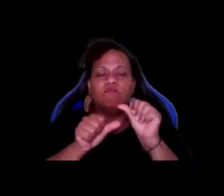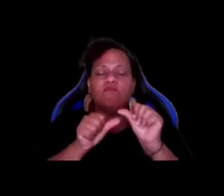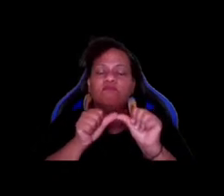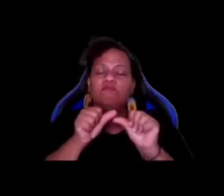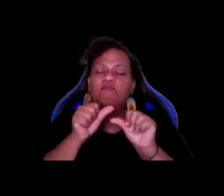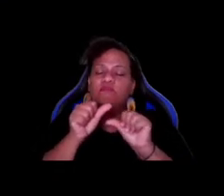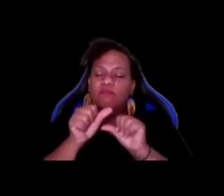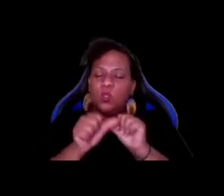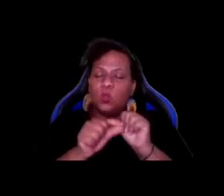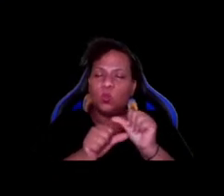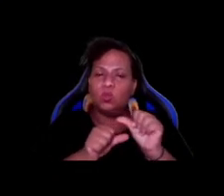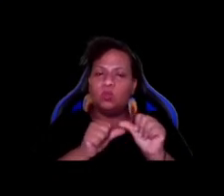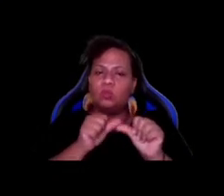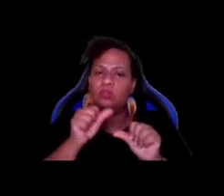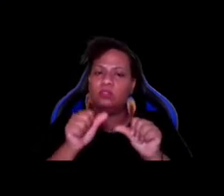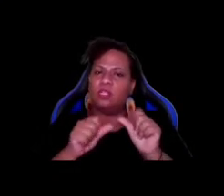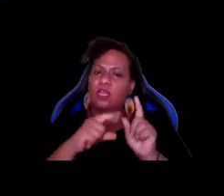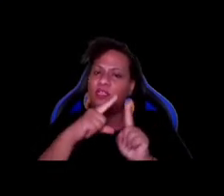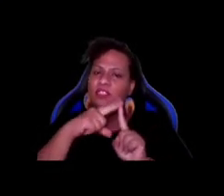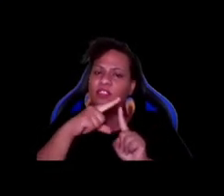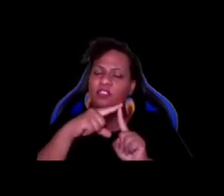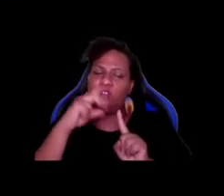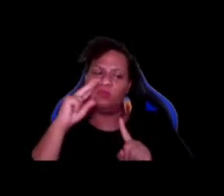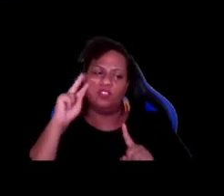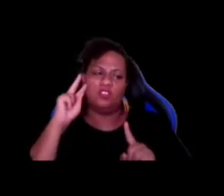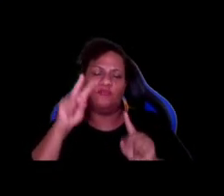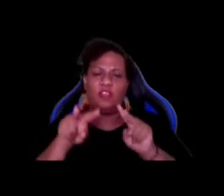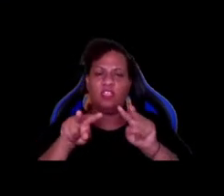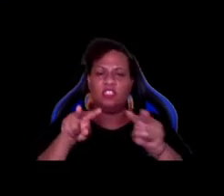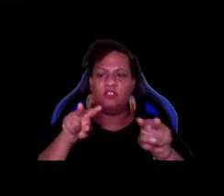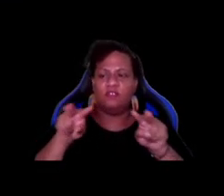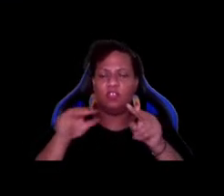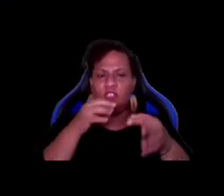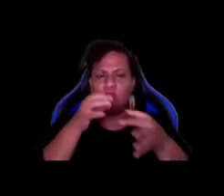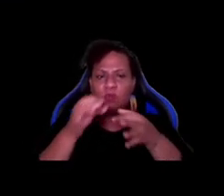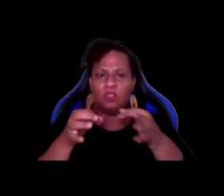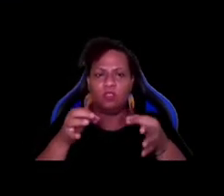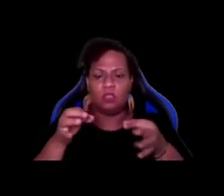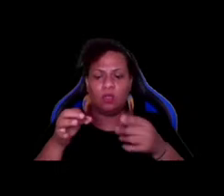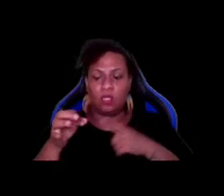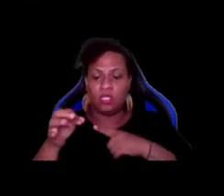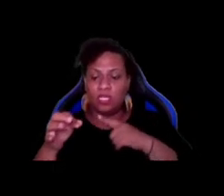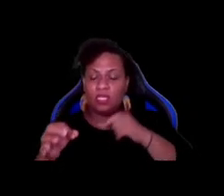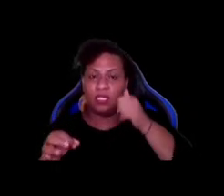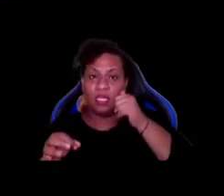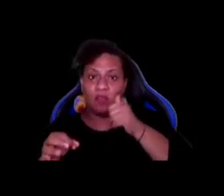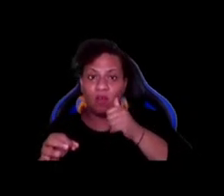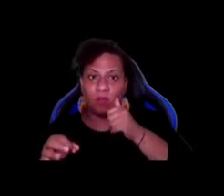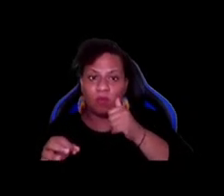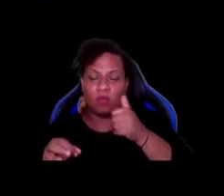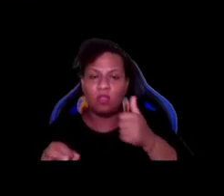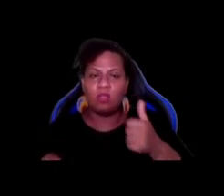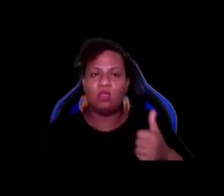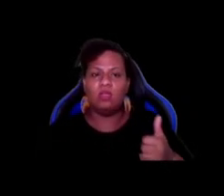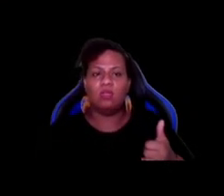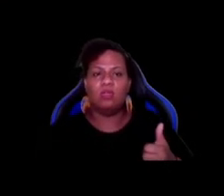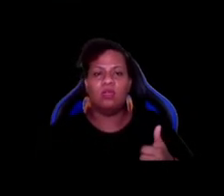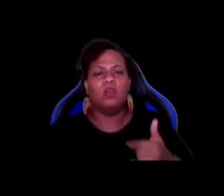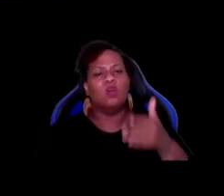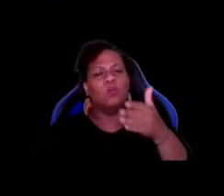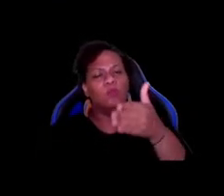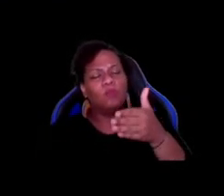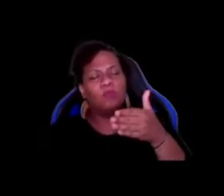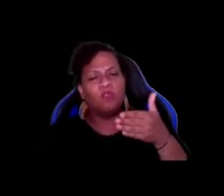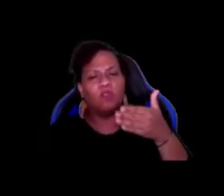essa leitura. E quando eu tiver que abordar uma mulher, aborde com gentileza,